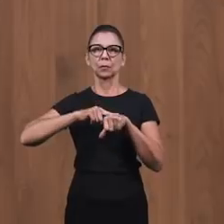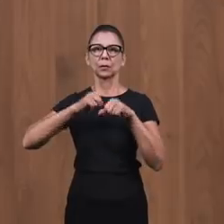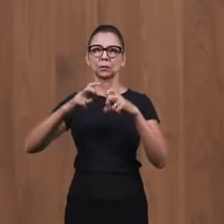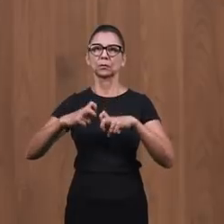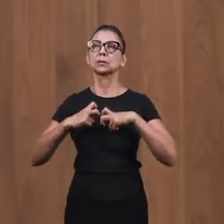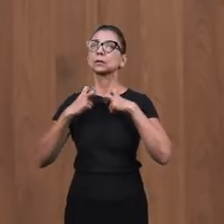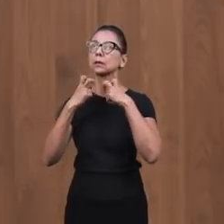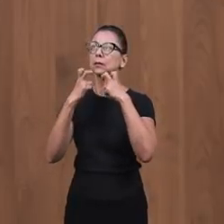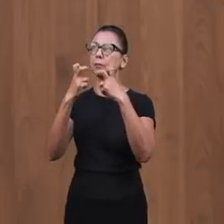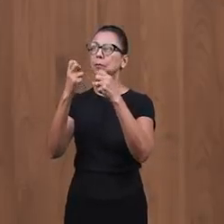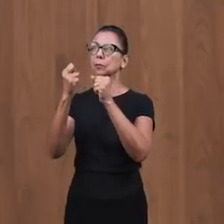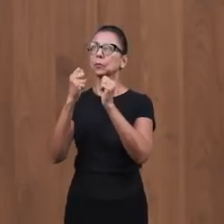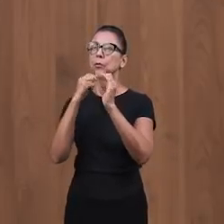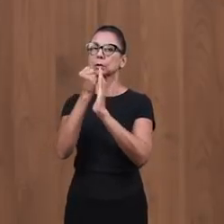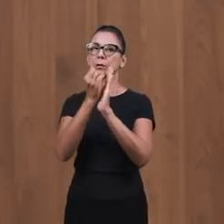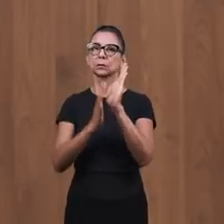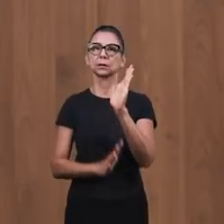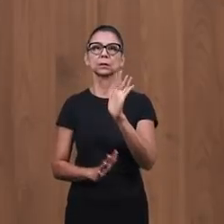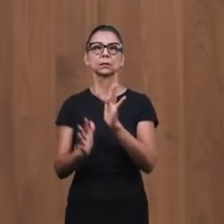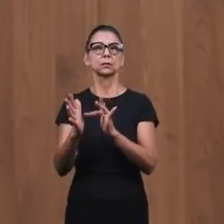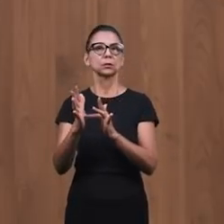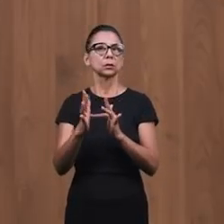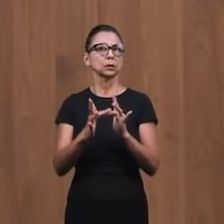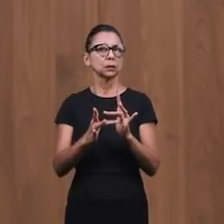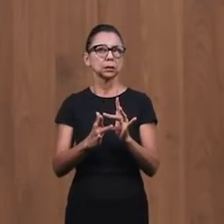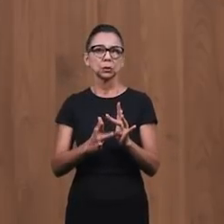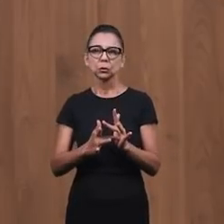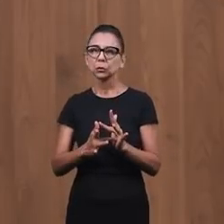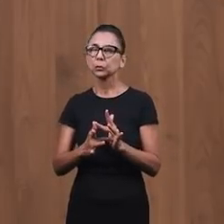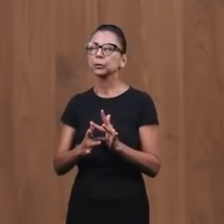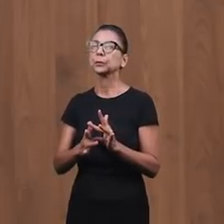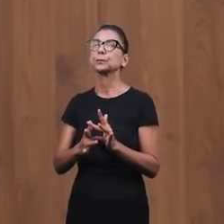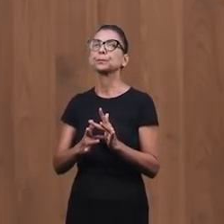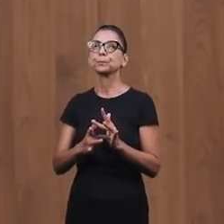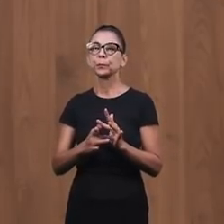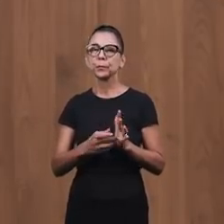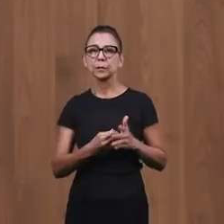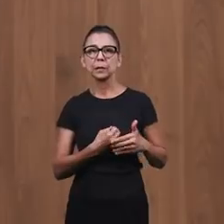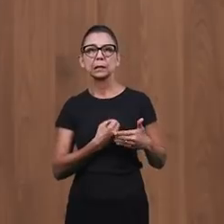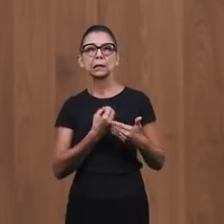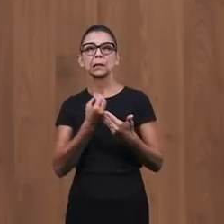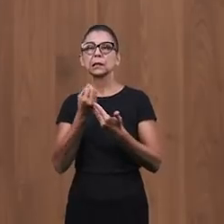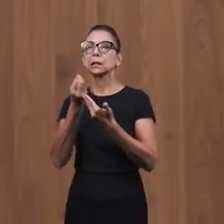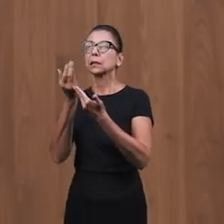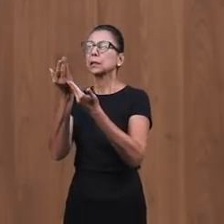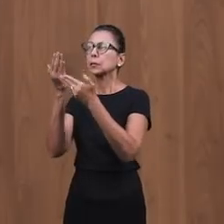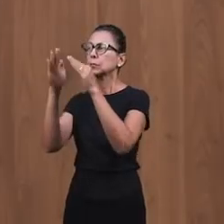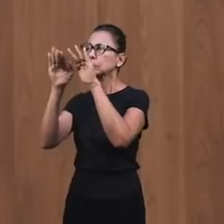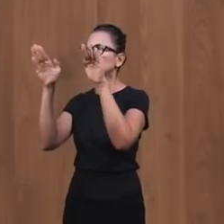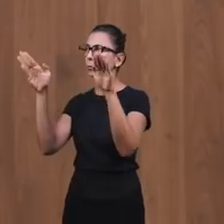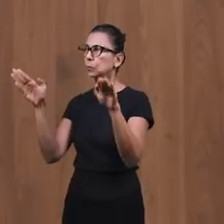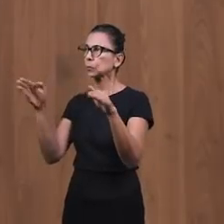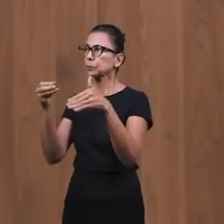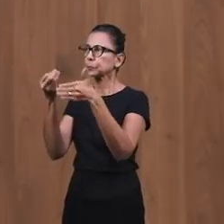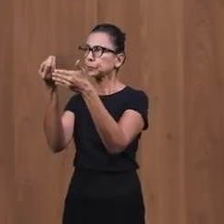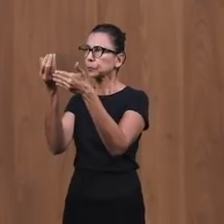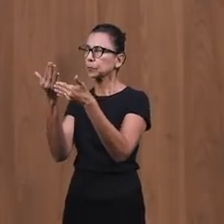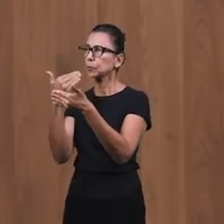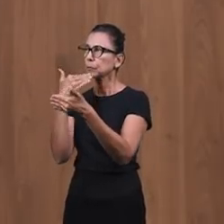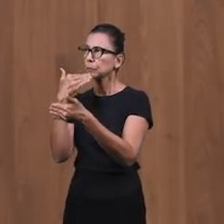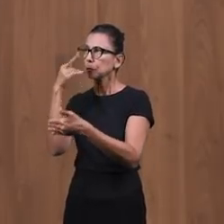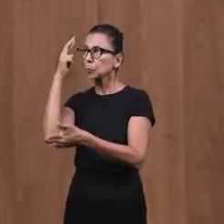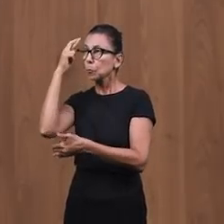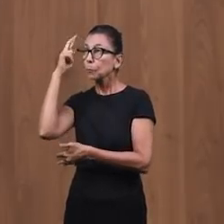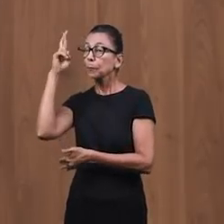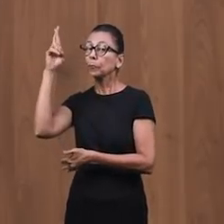Senhor Deus, nessa hora nós clamamos a Ti pelo sangue de Jesus, apresentamos as nossas vidas diante do Teu